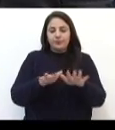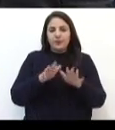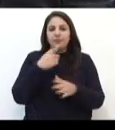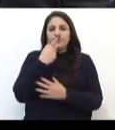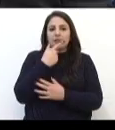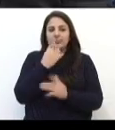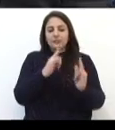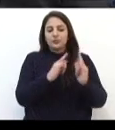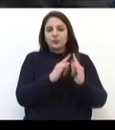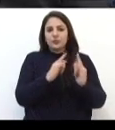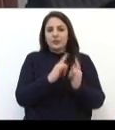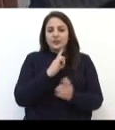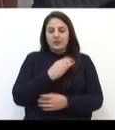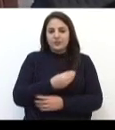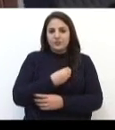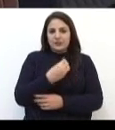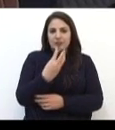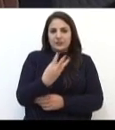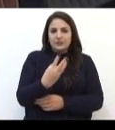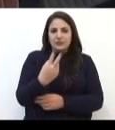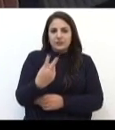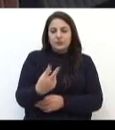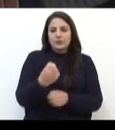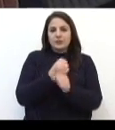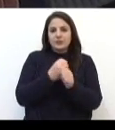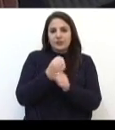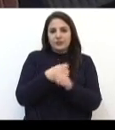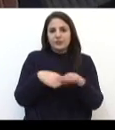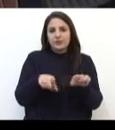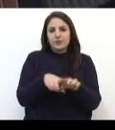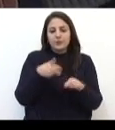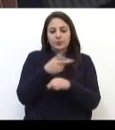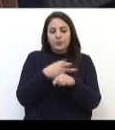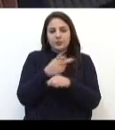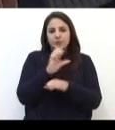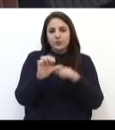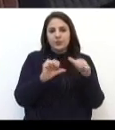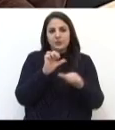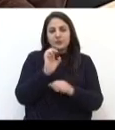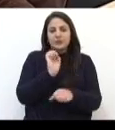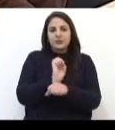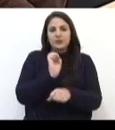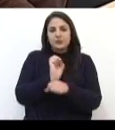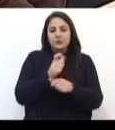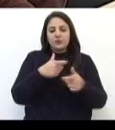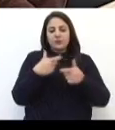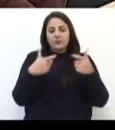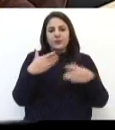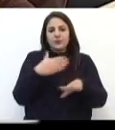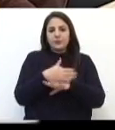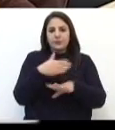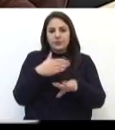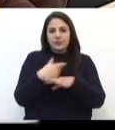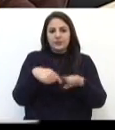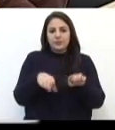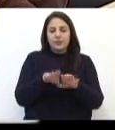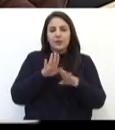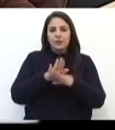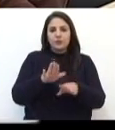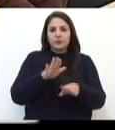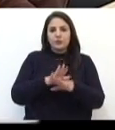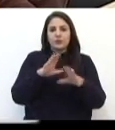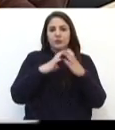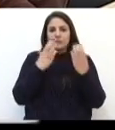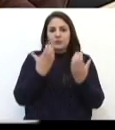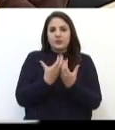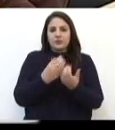existe há 32 anos e que pretende buscar a alteração de seu estatuto, ampliando a participação e